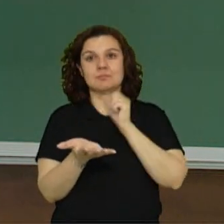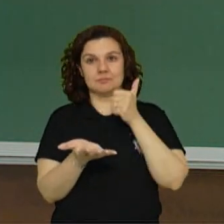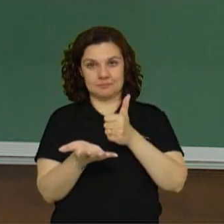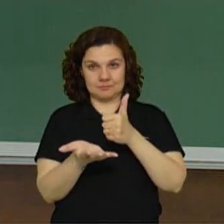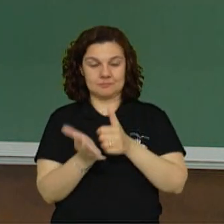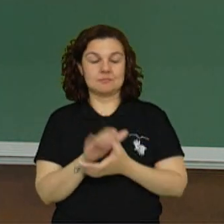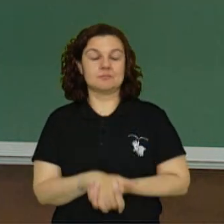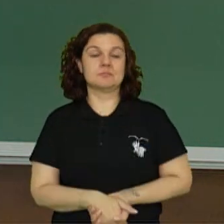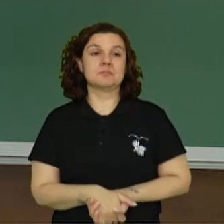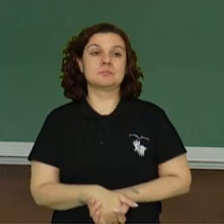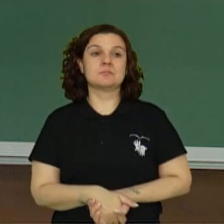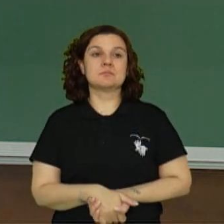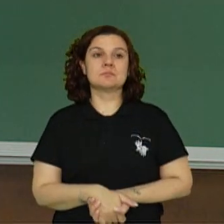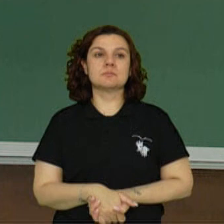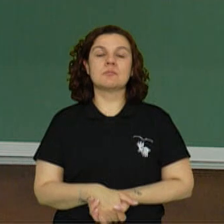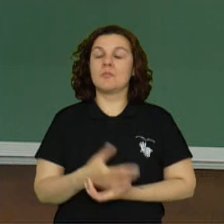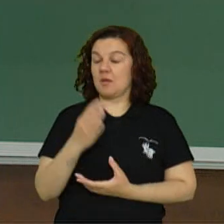certo?